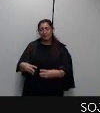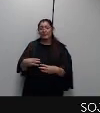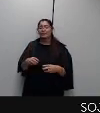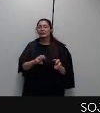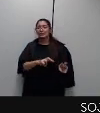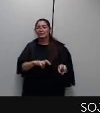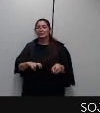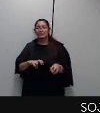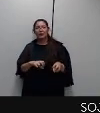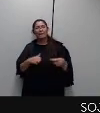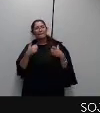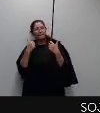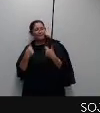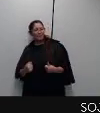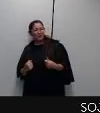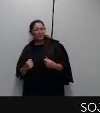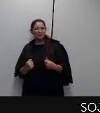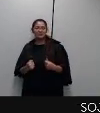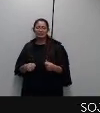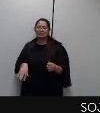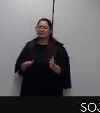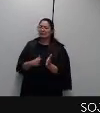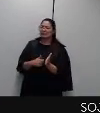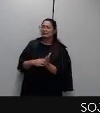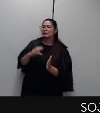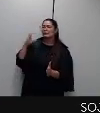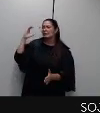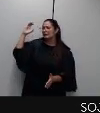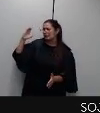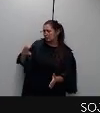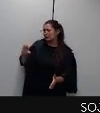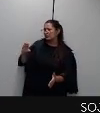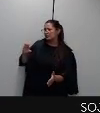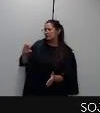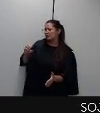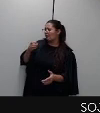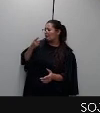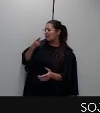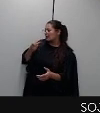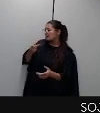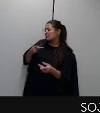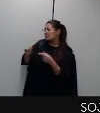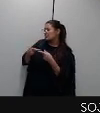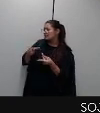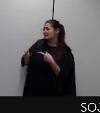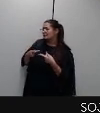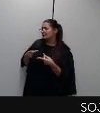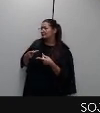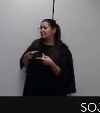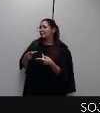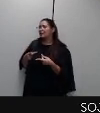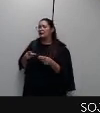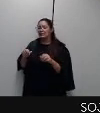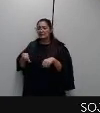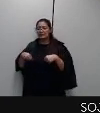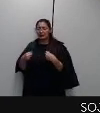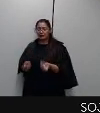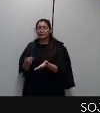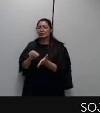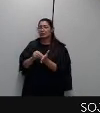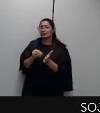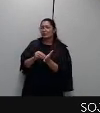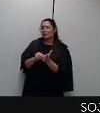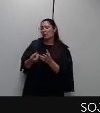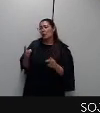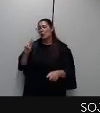habilitação do seu crédito no juízo falimentar essa função se trata de garantia dúplice ou não